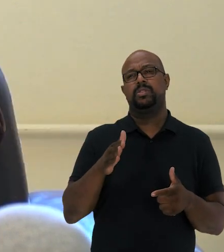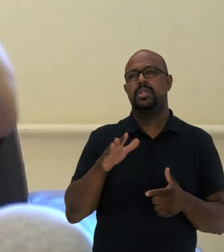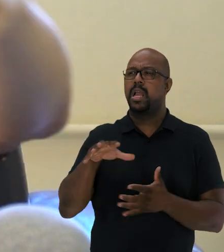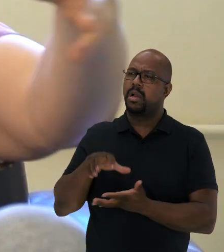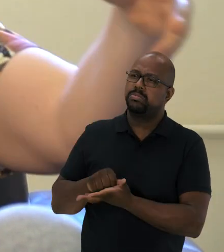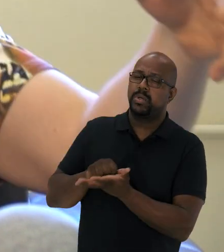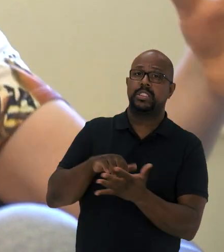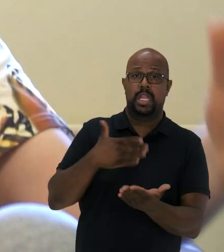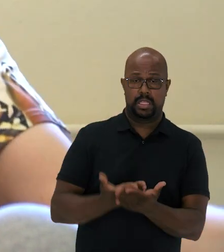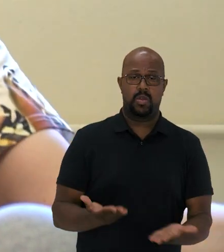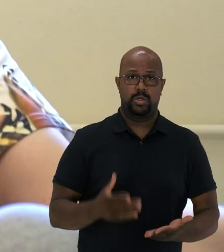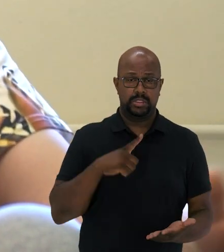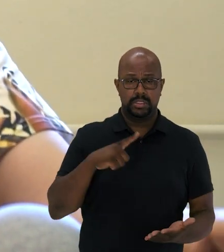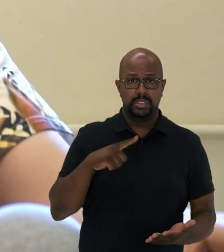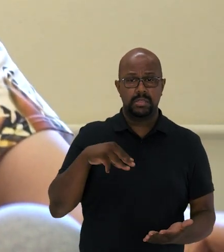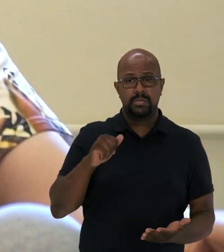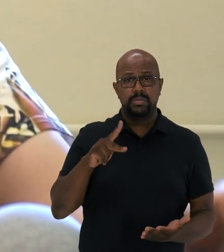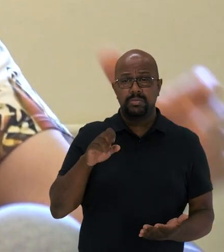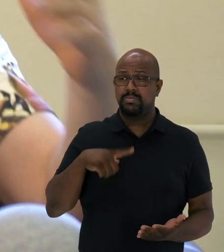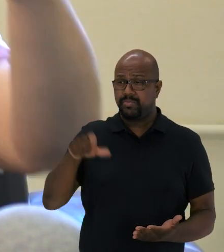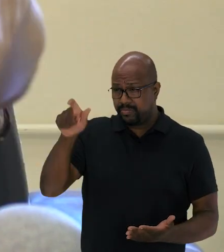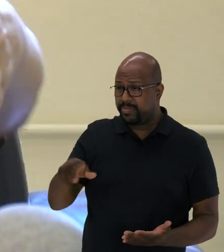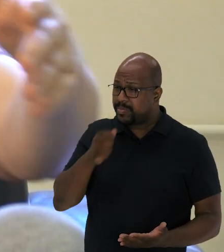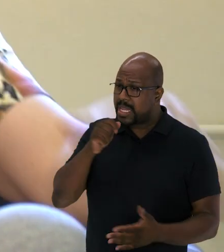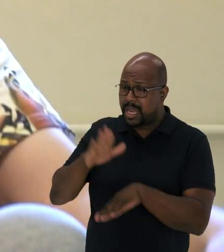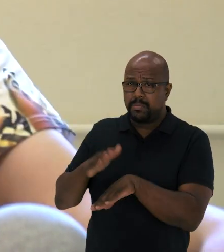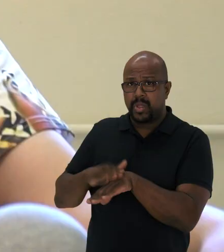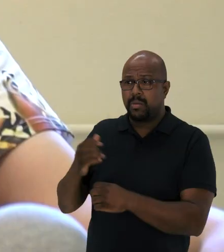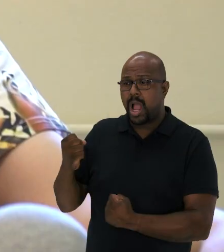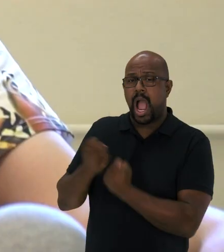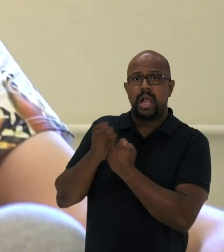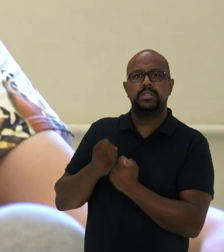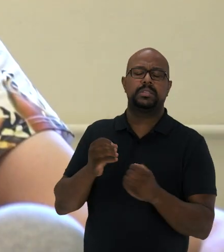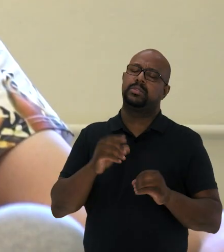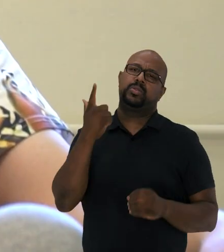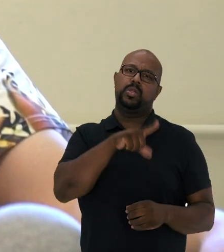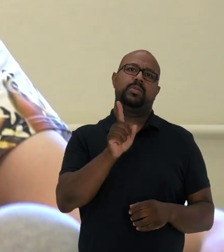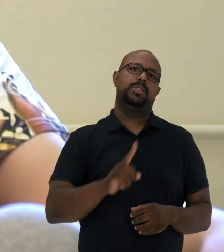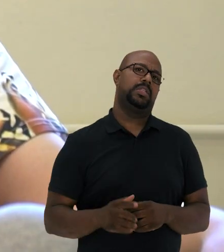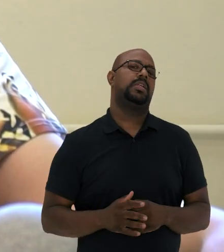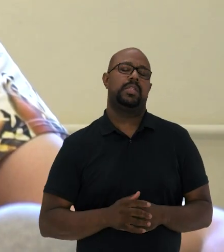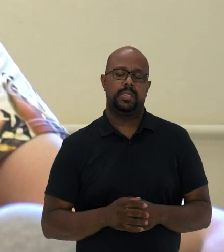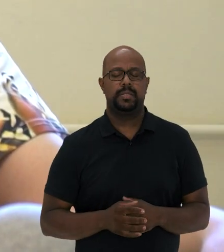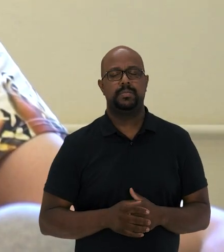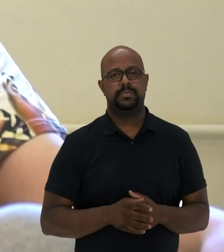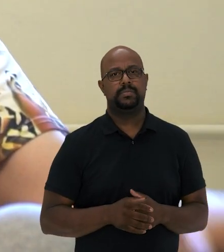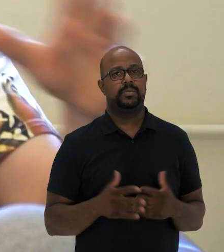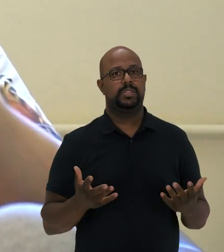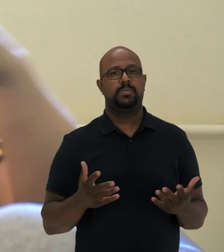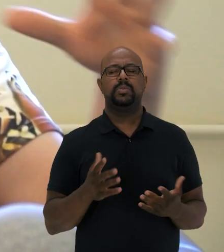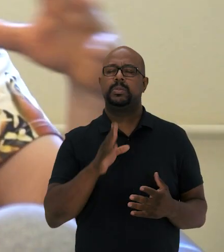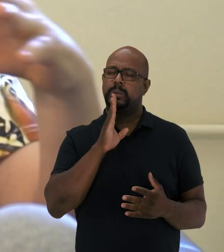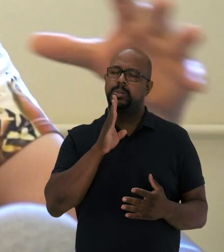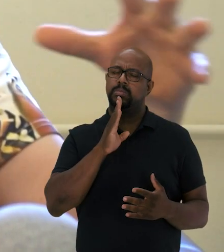gente fez de mapear os jazidas que até hoje existe de mapeamento, sem ele ter feito a porta aberta inicial, a gente não entraria.